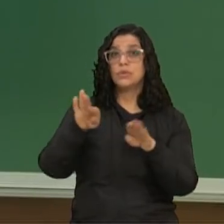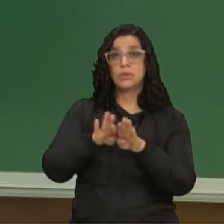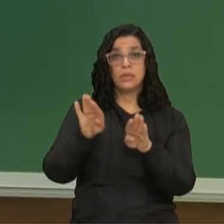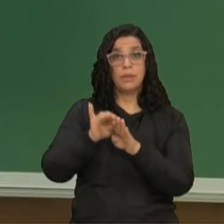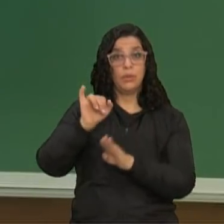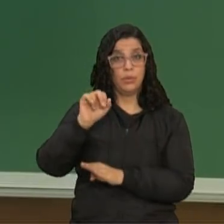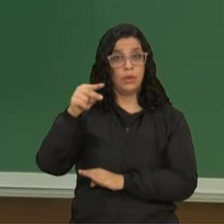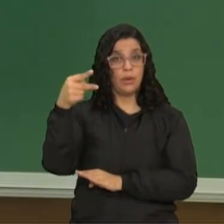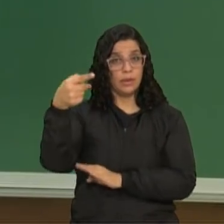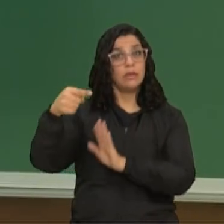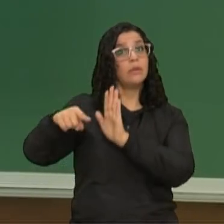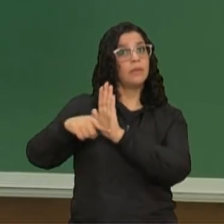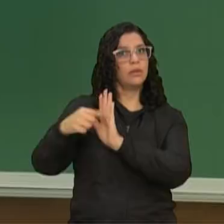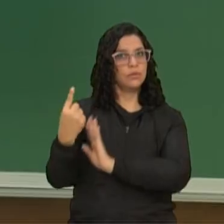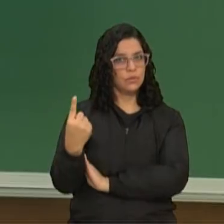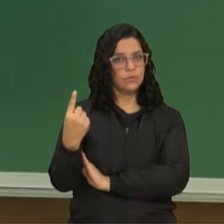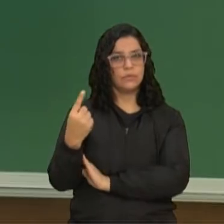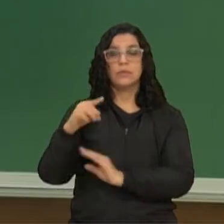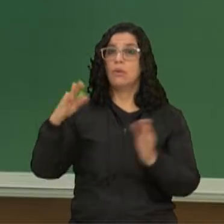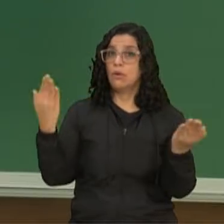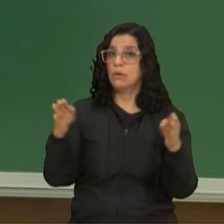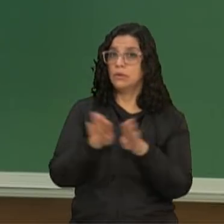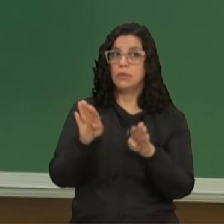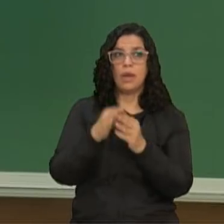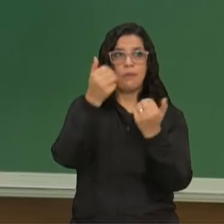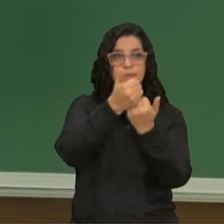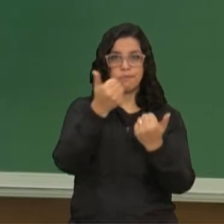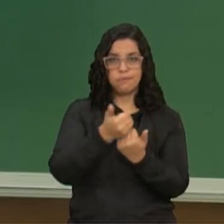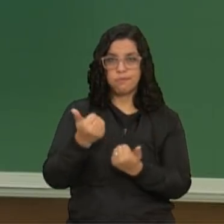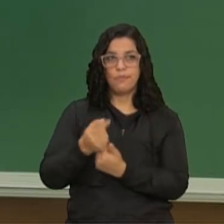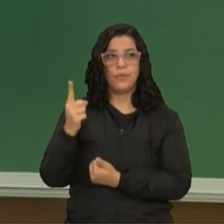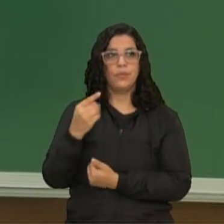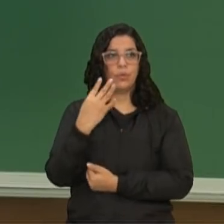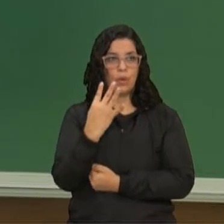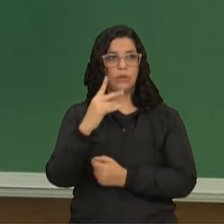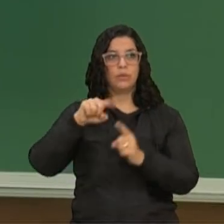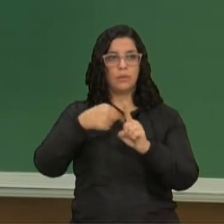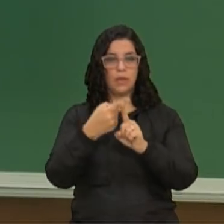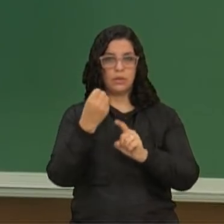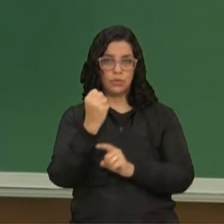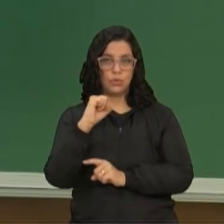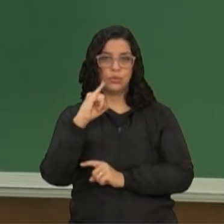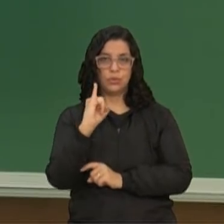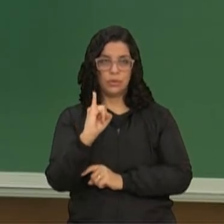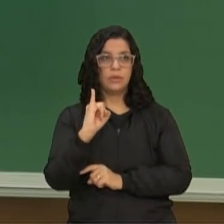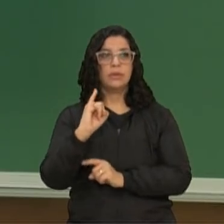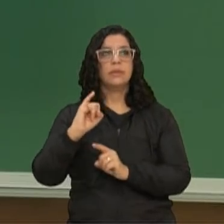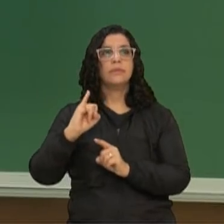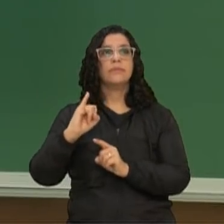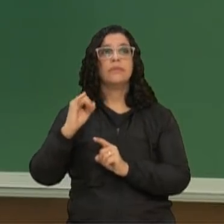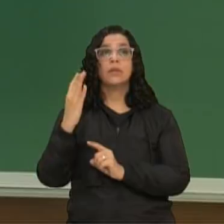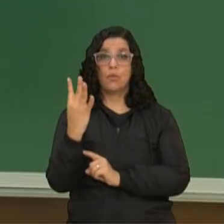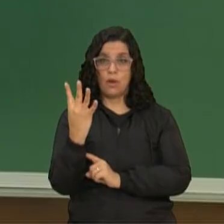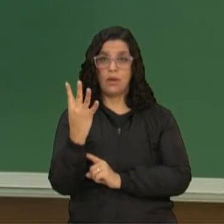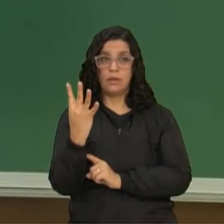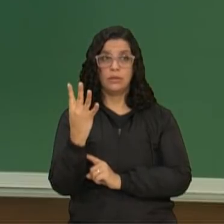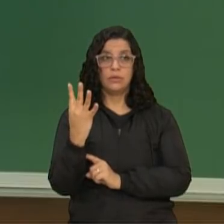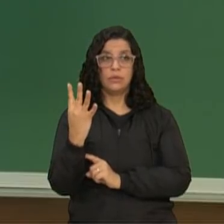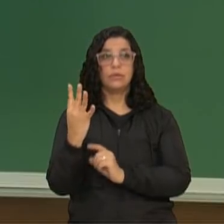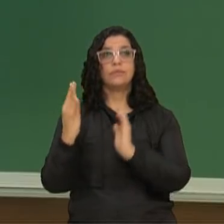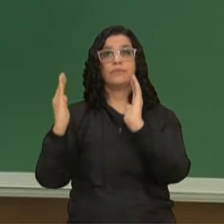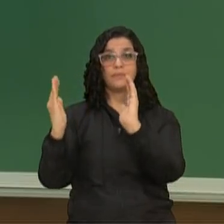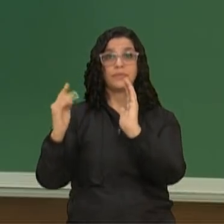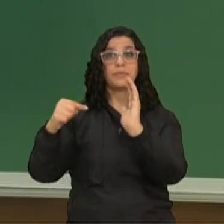é menos 1. Então, fazendo a substituição, ficamos com 4 mais 8i, 4 no lugar do i